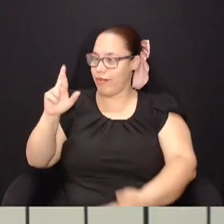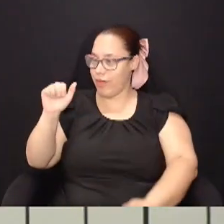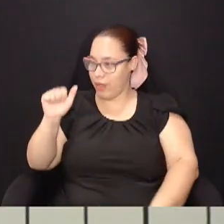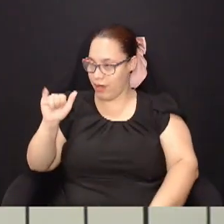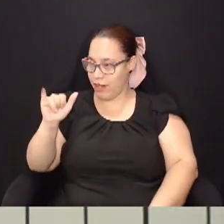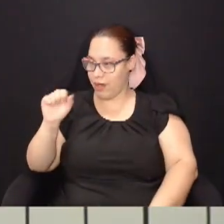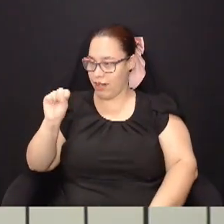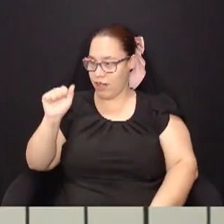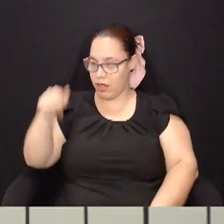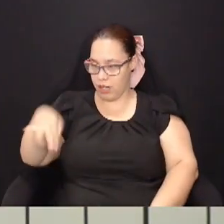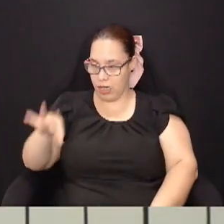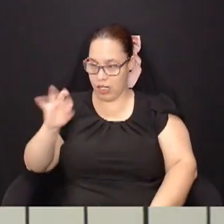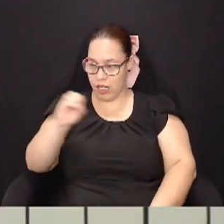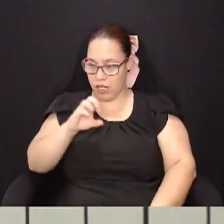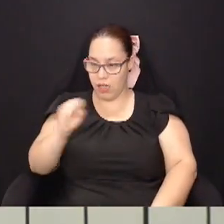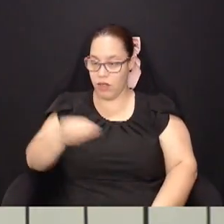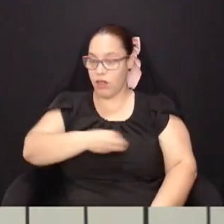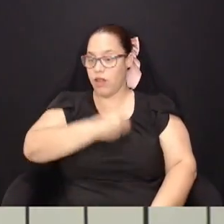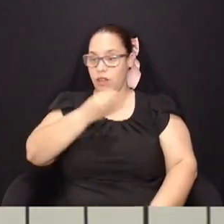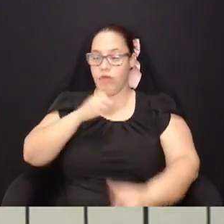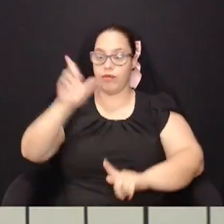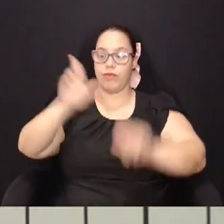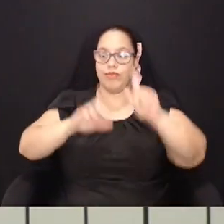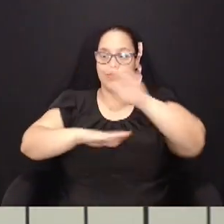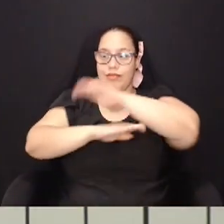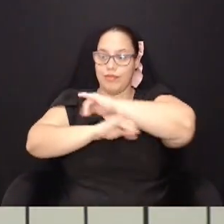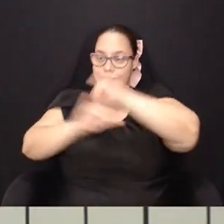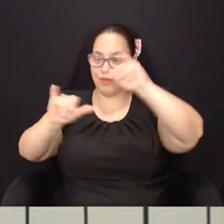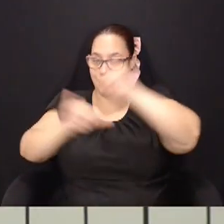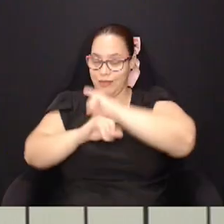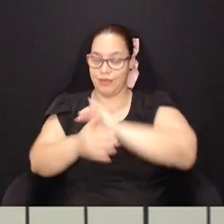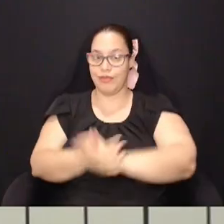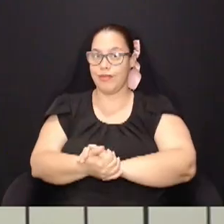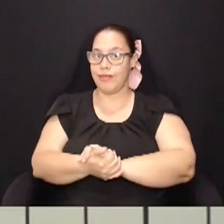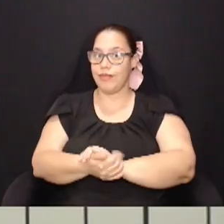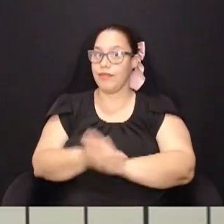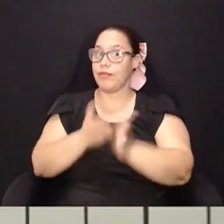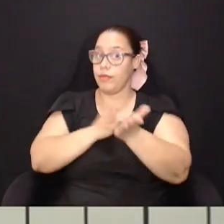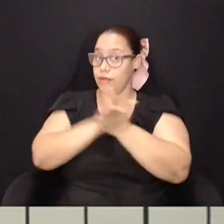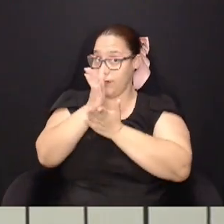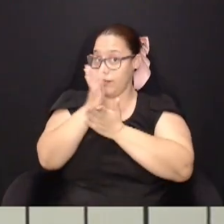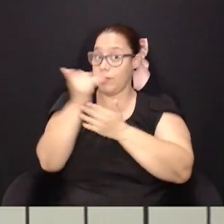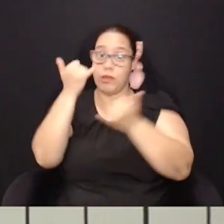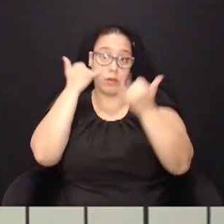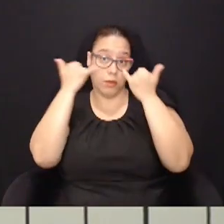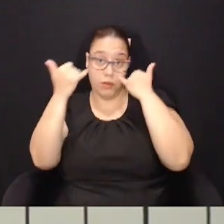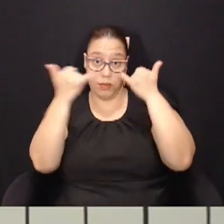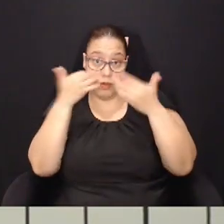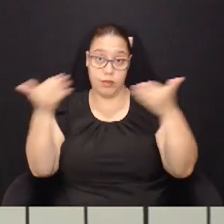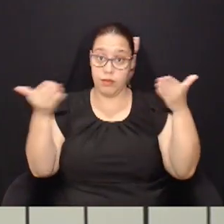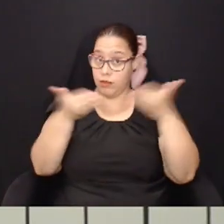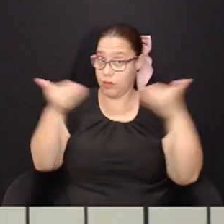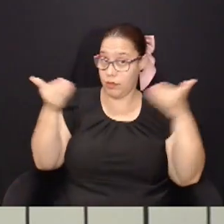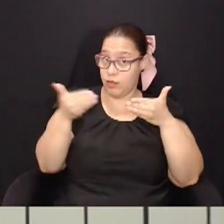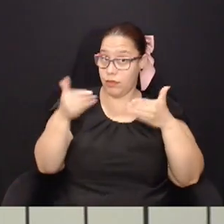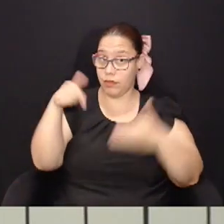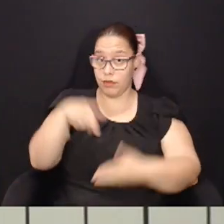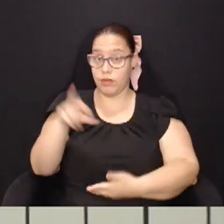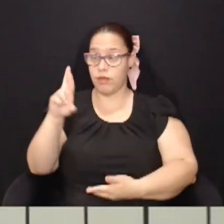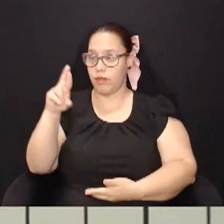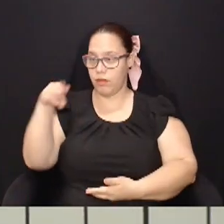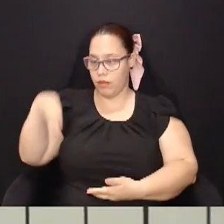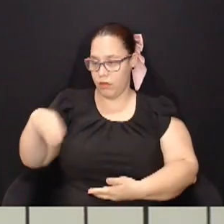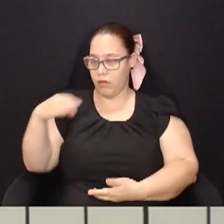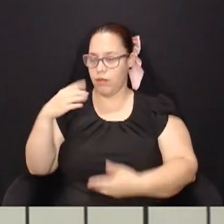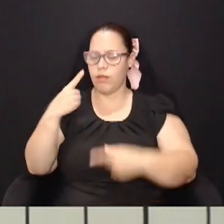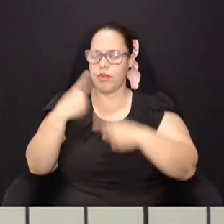participando ao vivo aqui do Jornal Câmara Notícia. E a gente segue aqui com as informações, agora com as notícias aqui da metrópole, porque aqui em